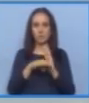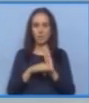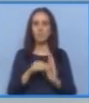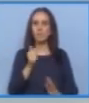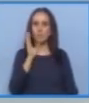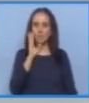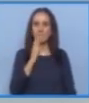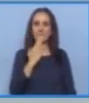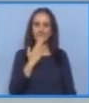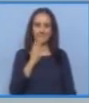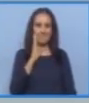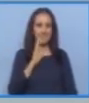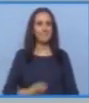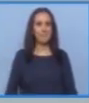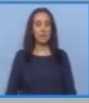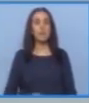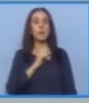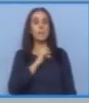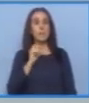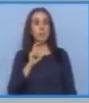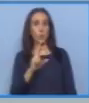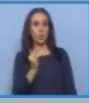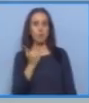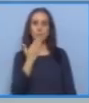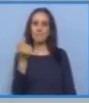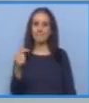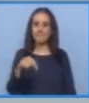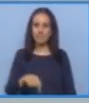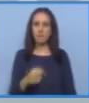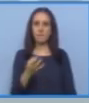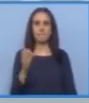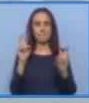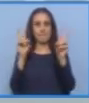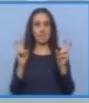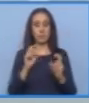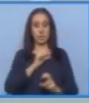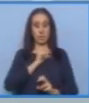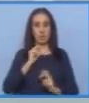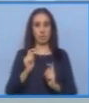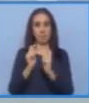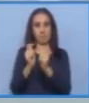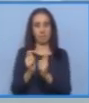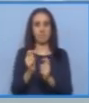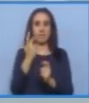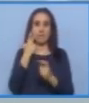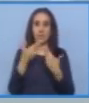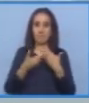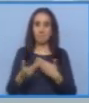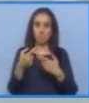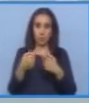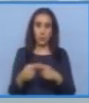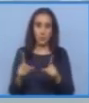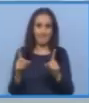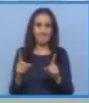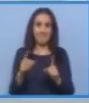Rui, por estar aqui connosco. Claro que o contexto é o da ordenação sacerdotal, o início de uma vida diferente, acredite,